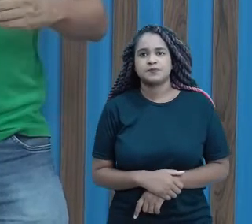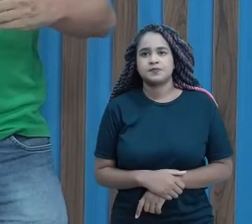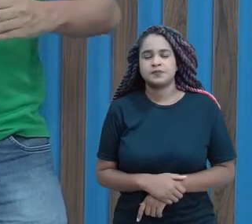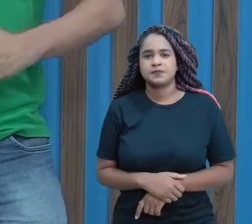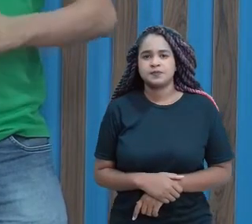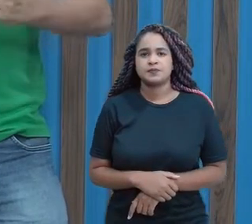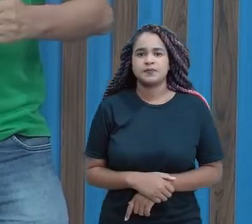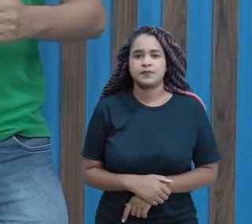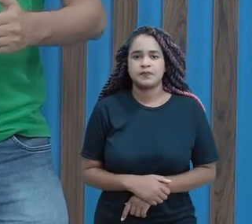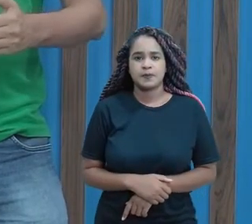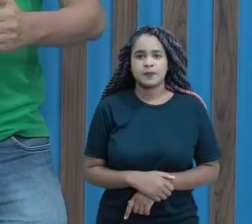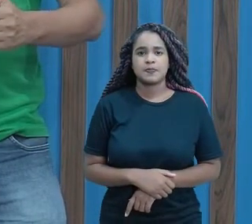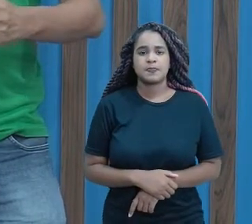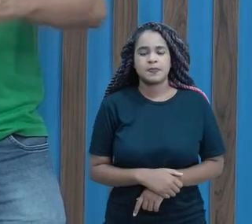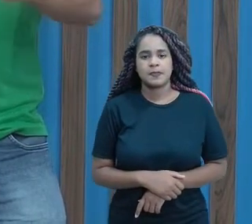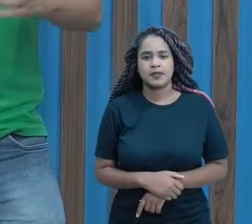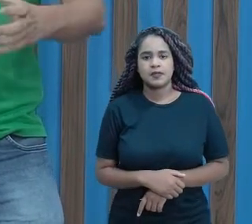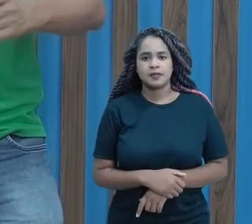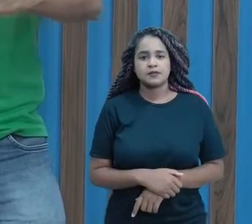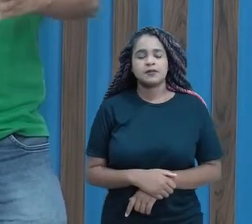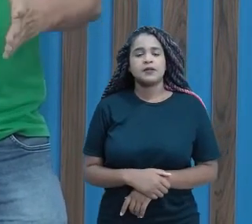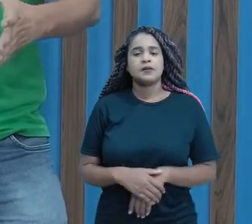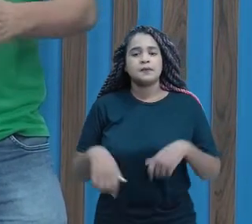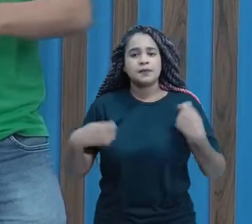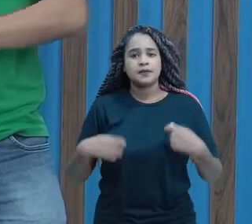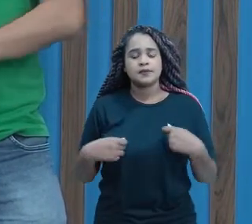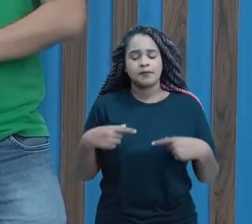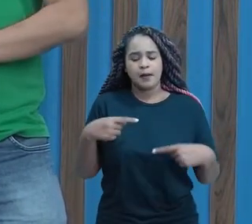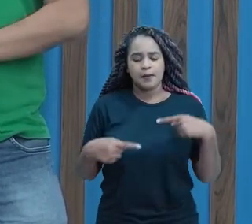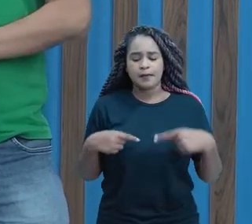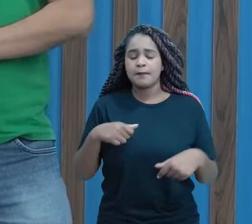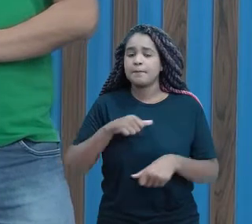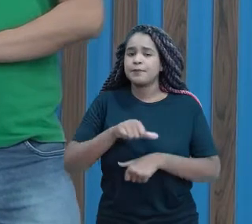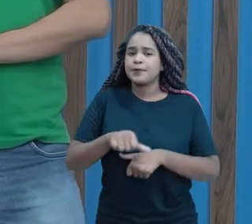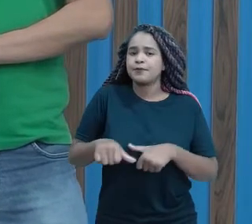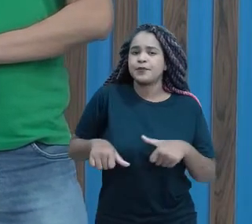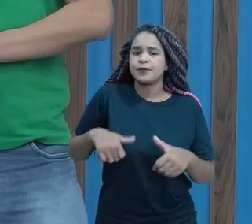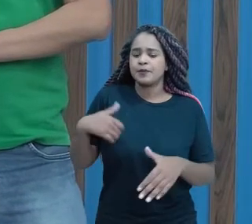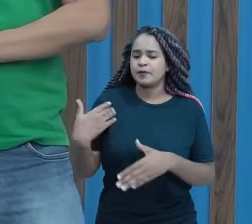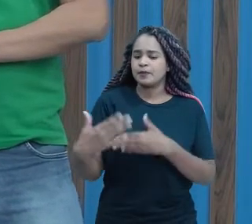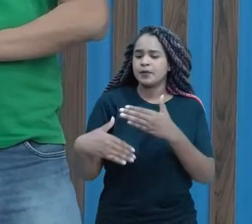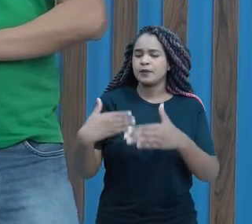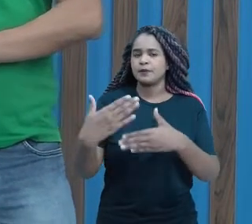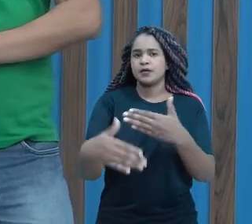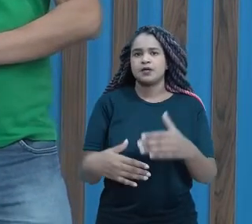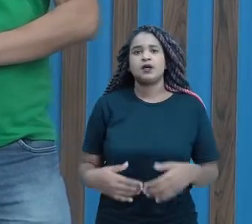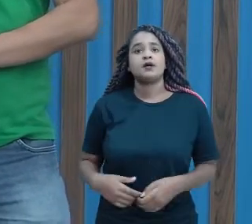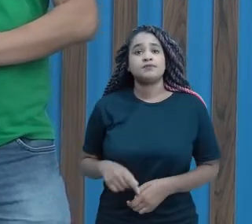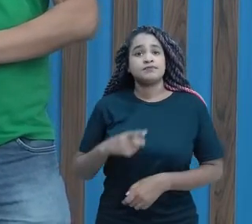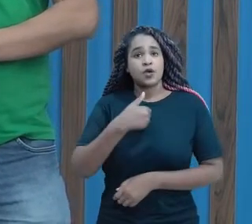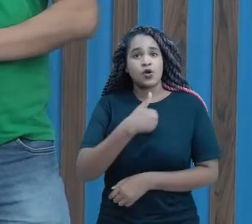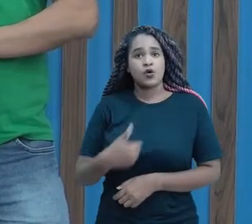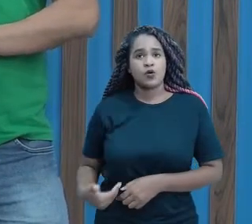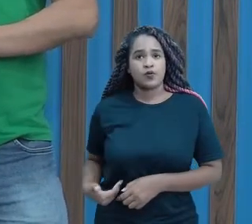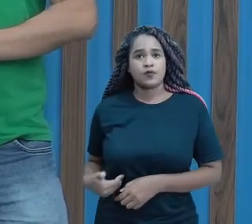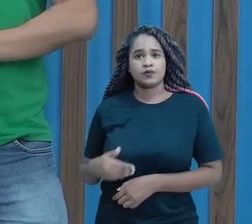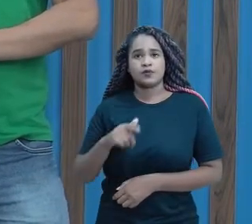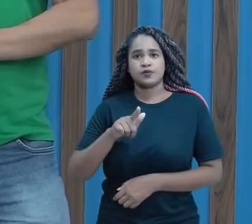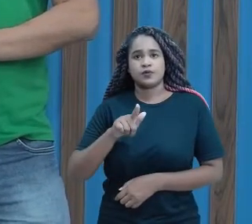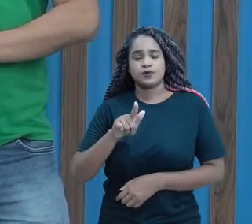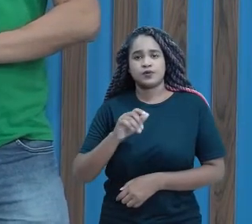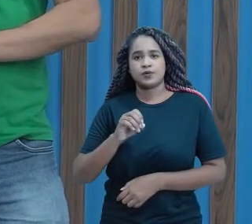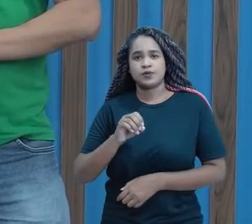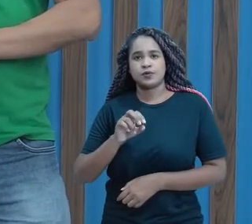é iniciar realmente um processo de mudança, de abertura com o governo Gorbachev. Então, no final do século XX,